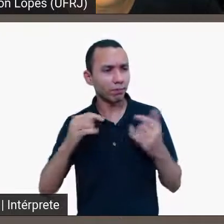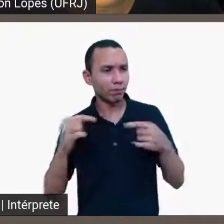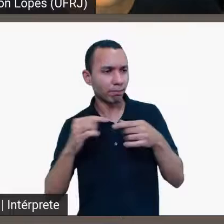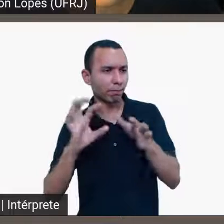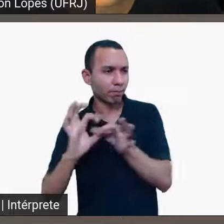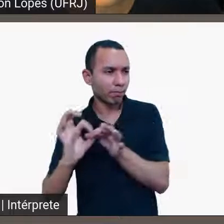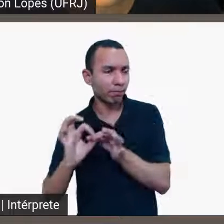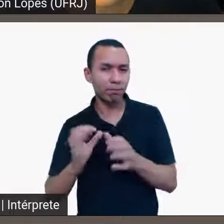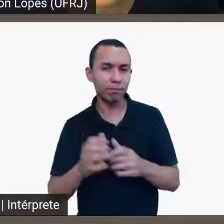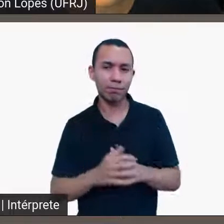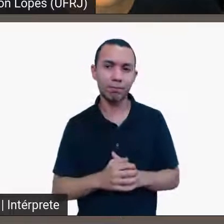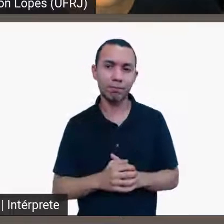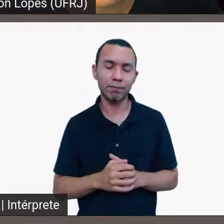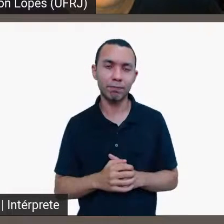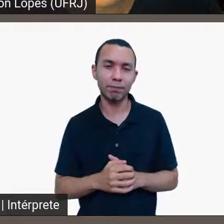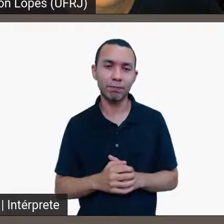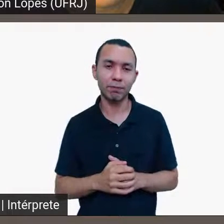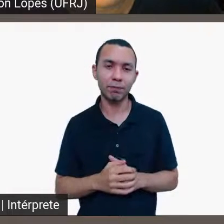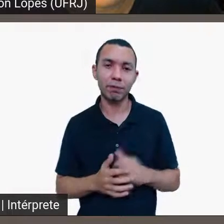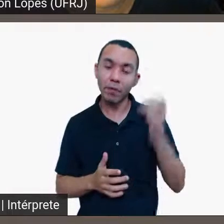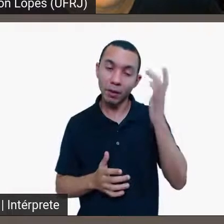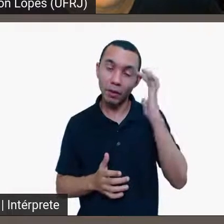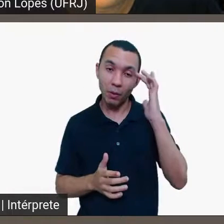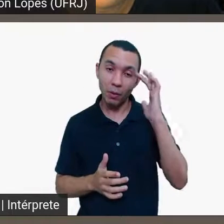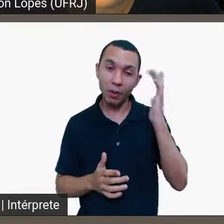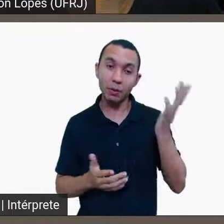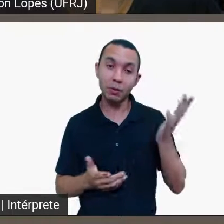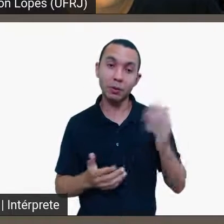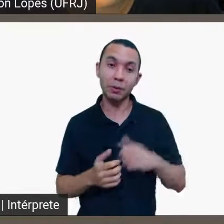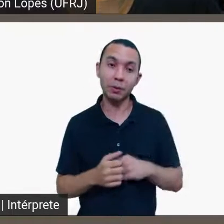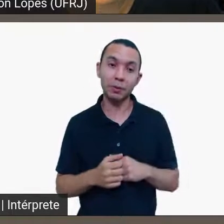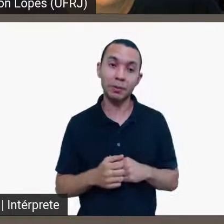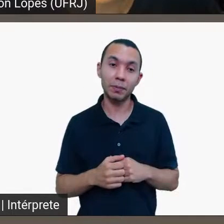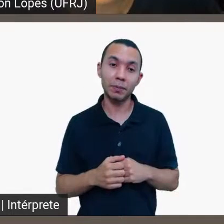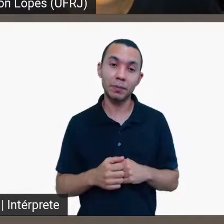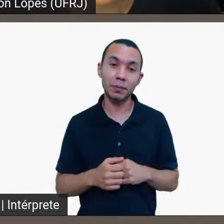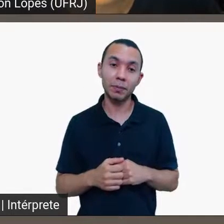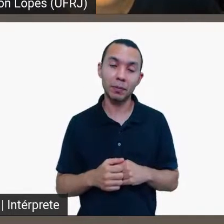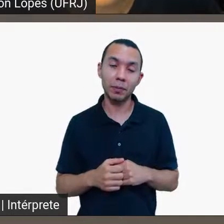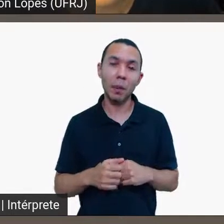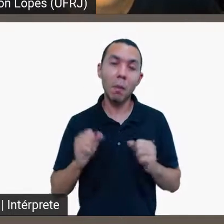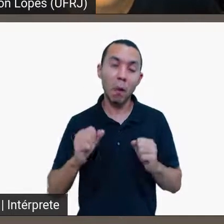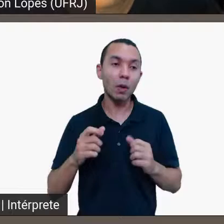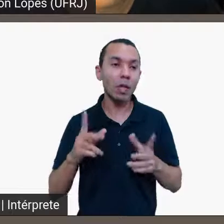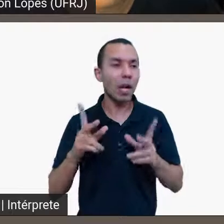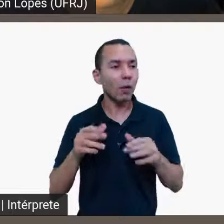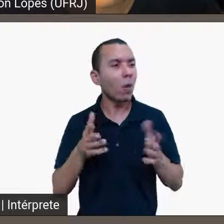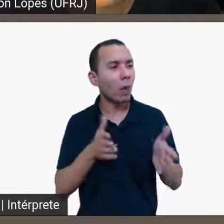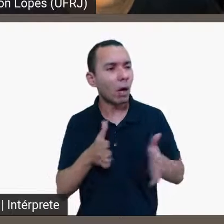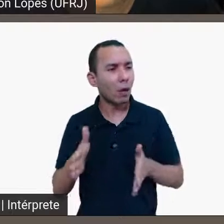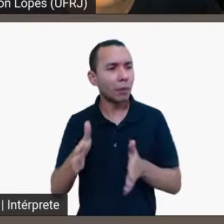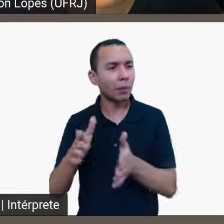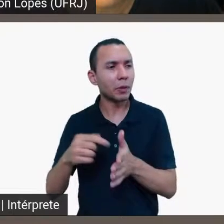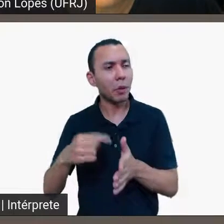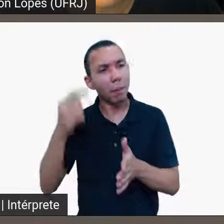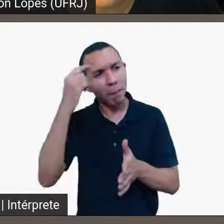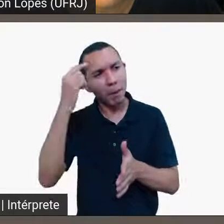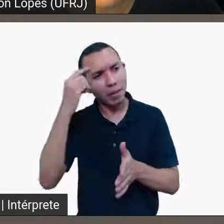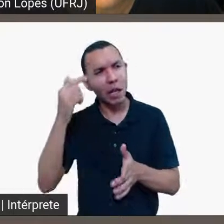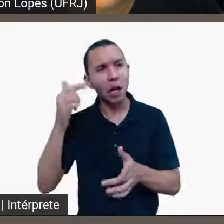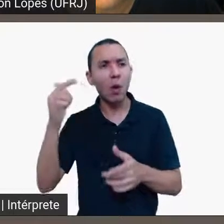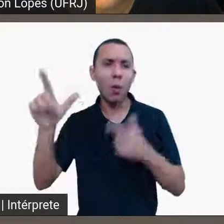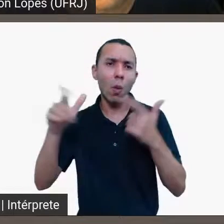Então, acho que há ainda caminhos que nos permitam, talvez, pensar em outras chaves, né? Como o próprio Denilson